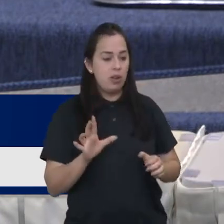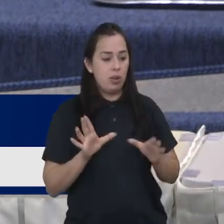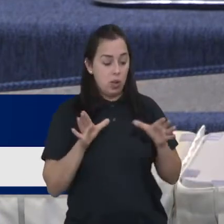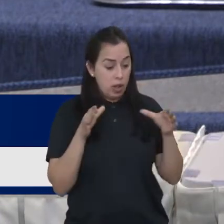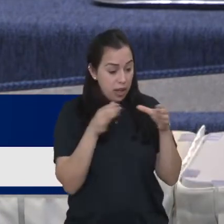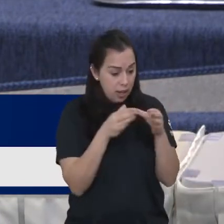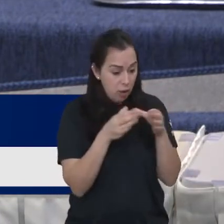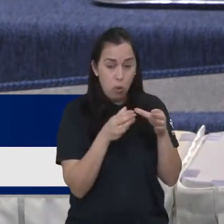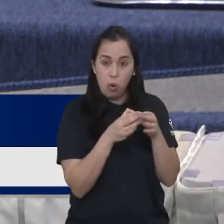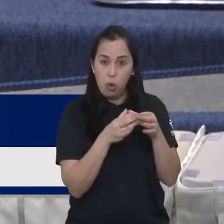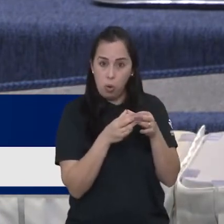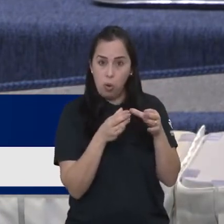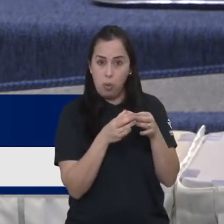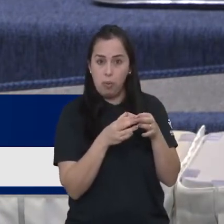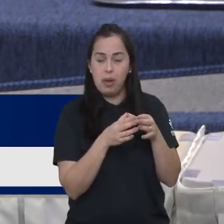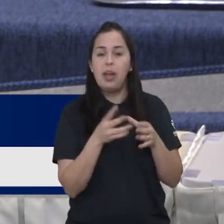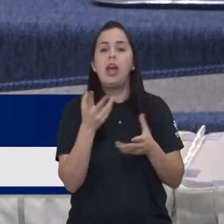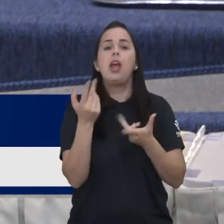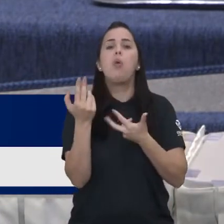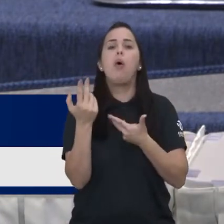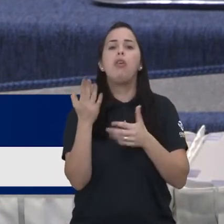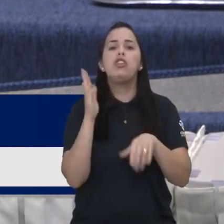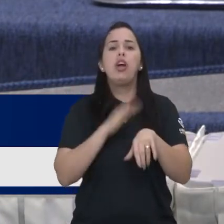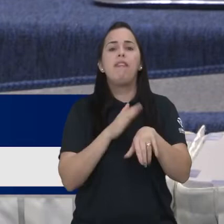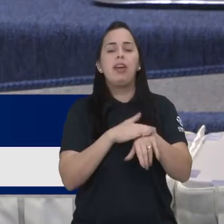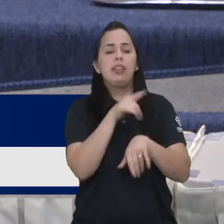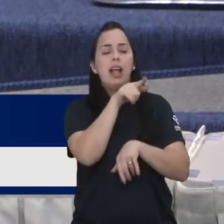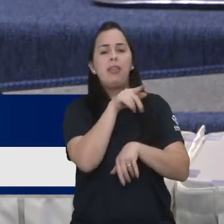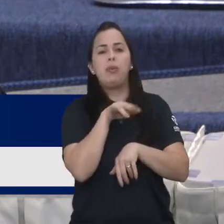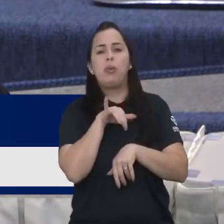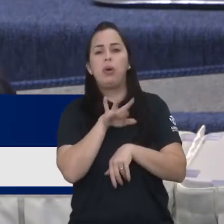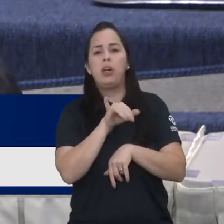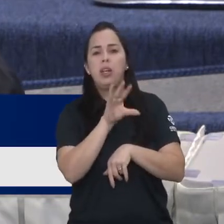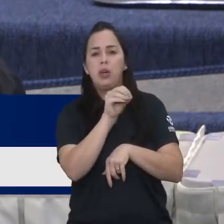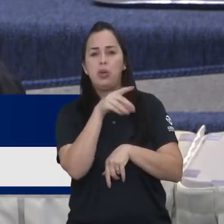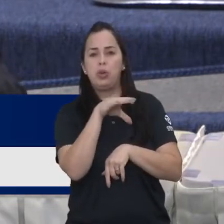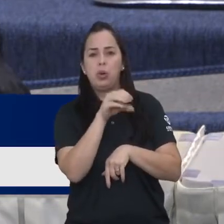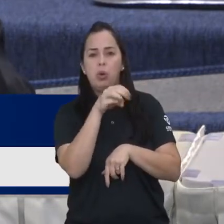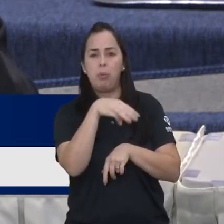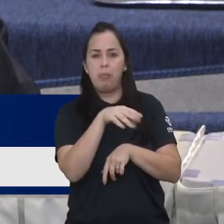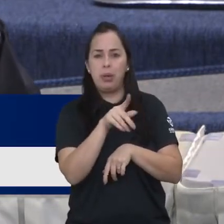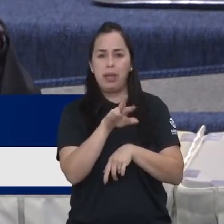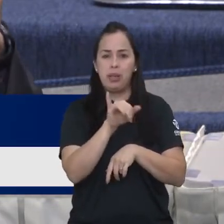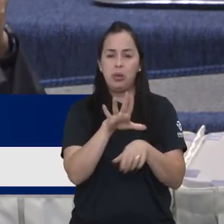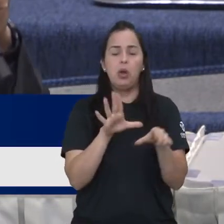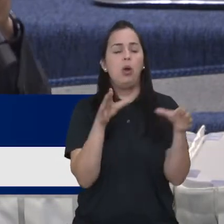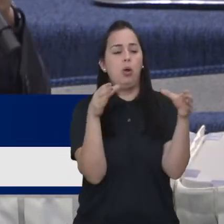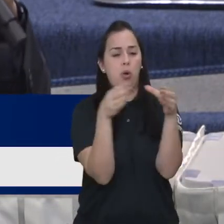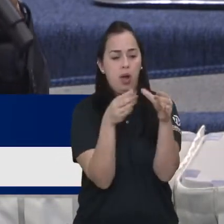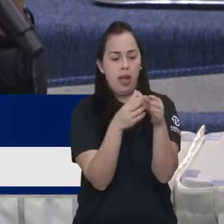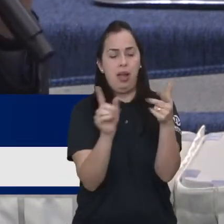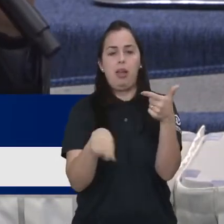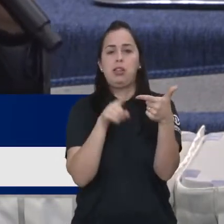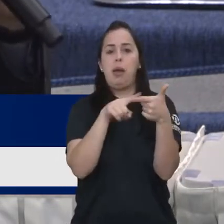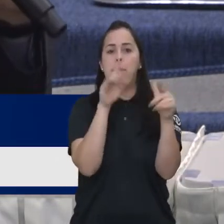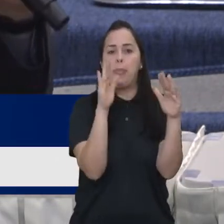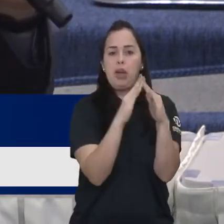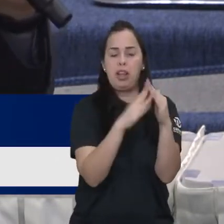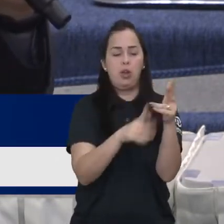judiciais, cria um comitê gestor como a gente fez lá no Rio Cumprido, vou ver a Associação de Moradores, Sabesp, Prefeitura,